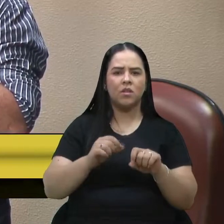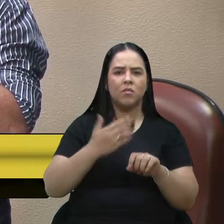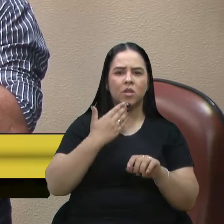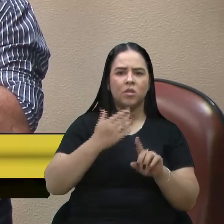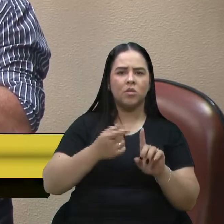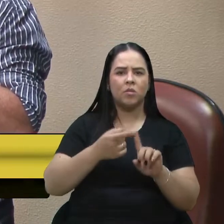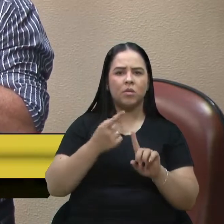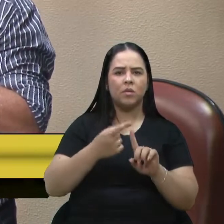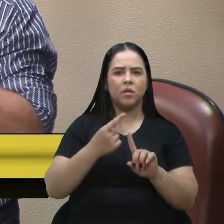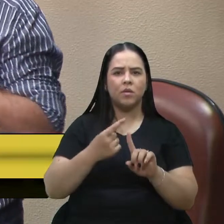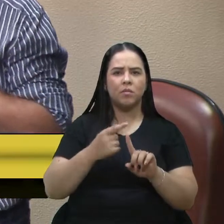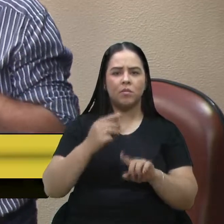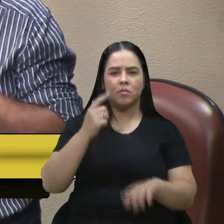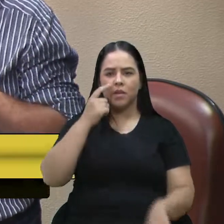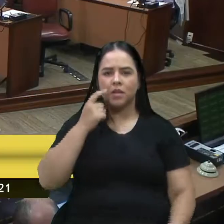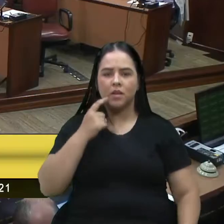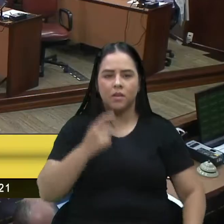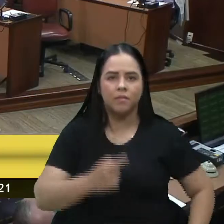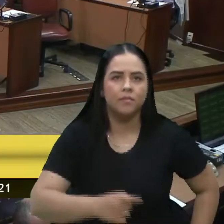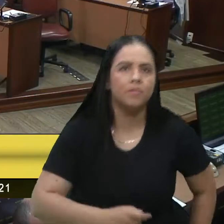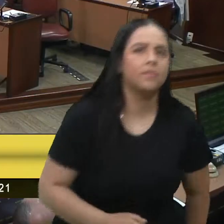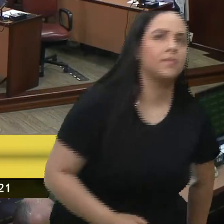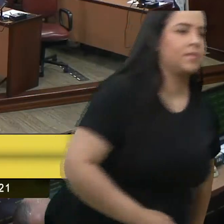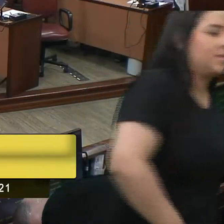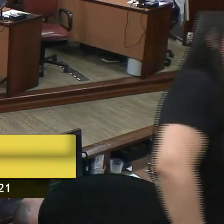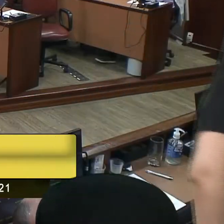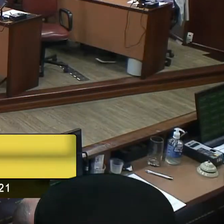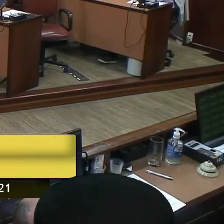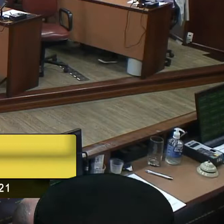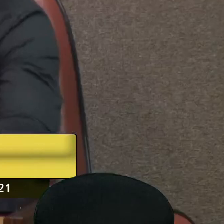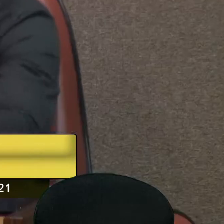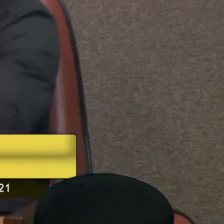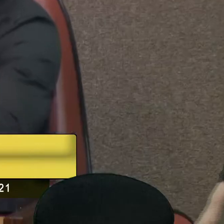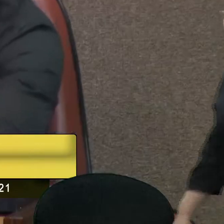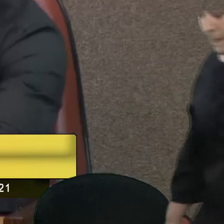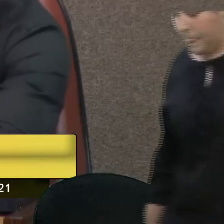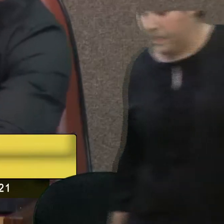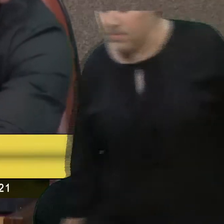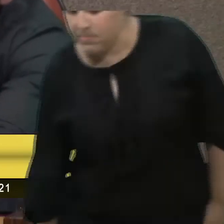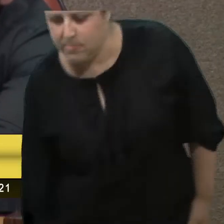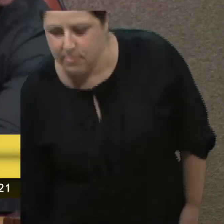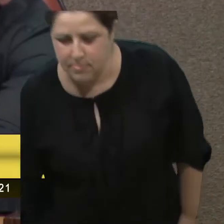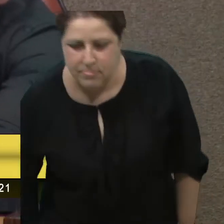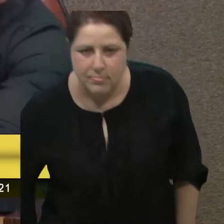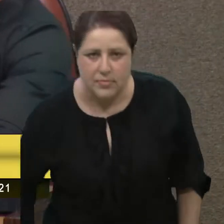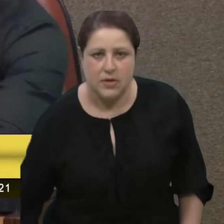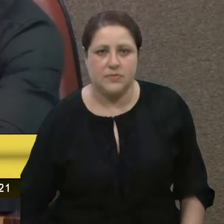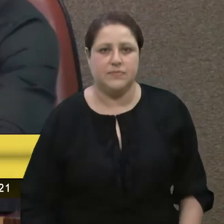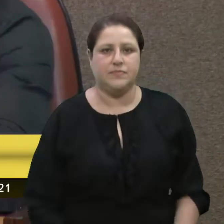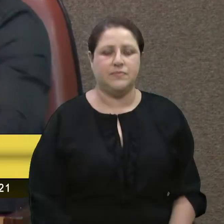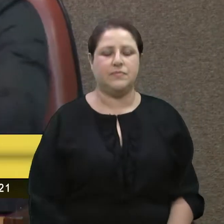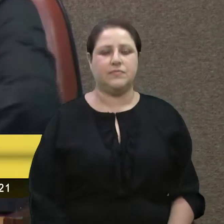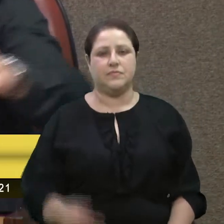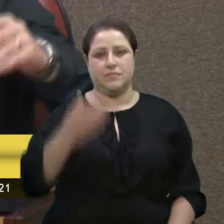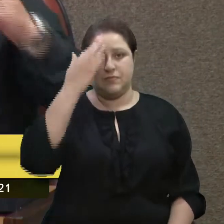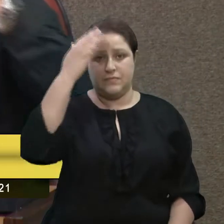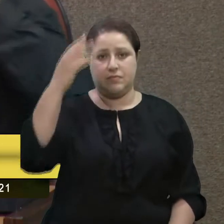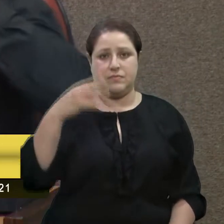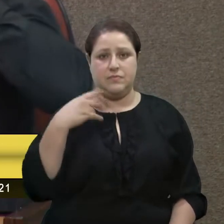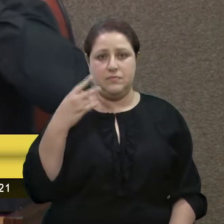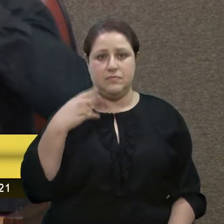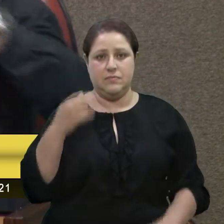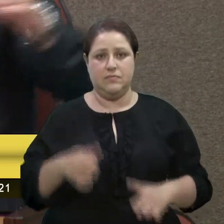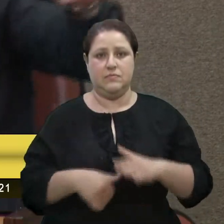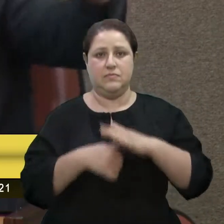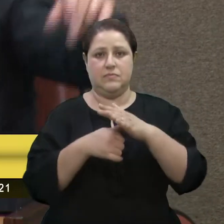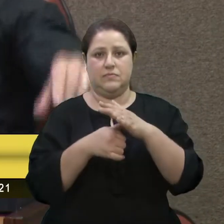parte? Wagner Petrini, por favor. Obrigado, vereador, líder da bancada, muito comprometido com a comunidade.